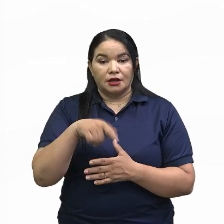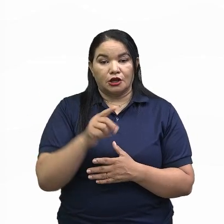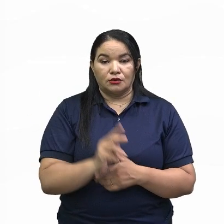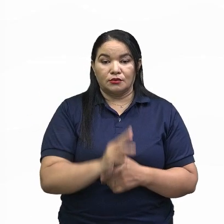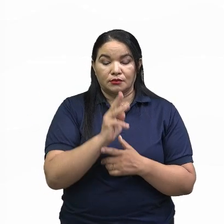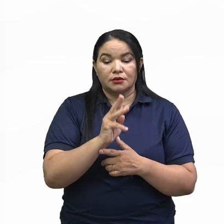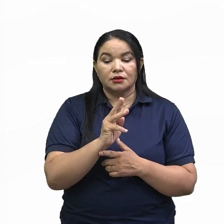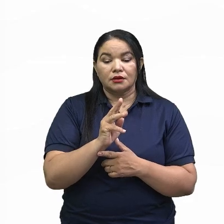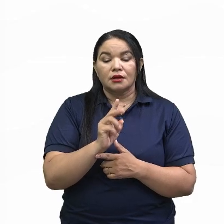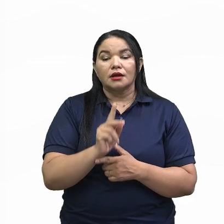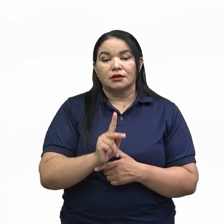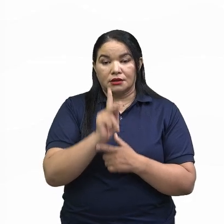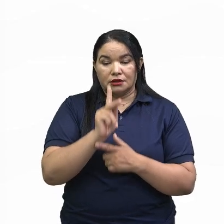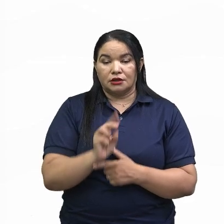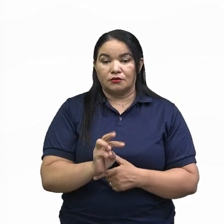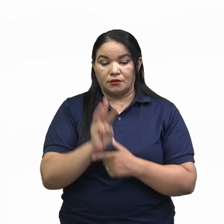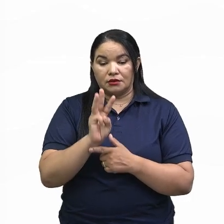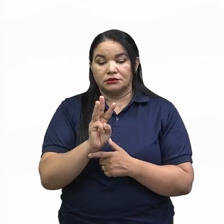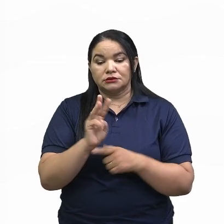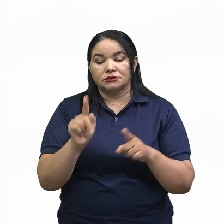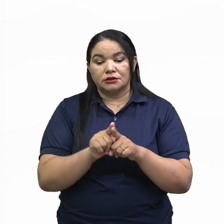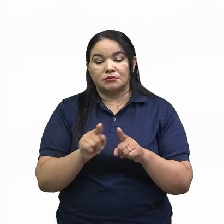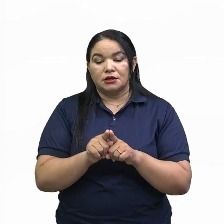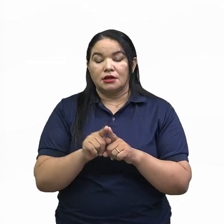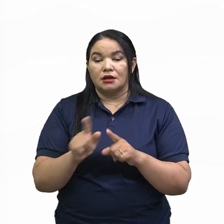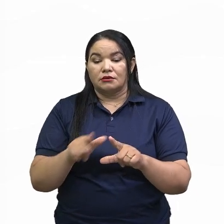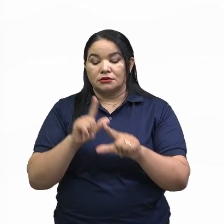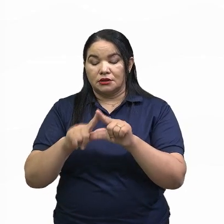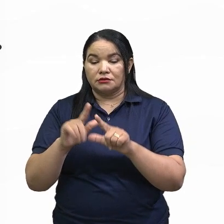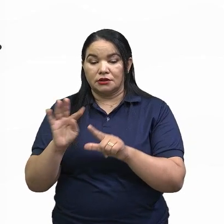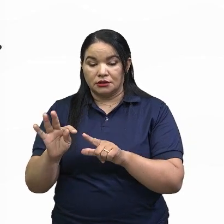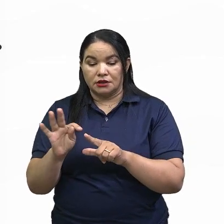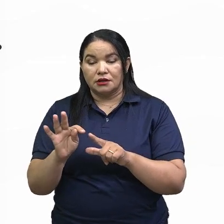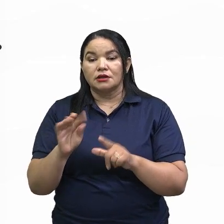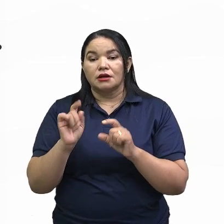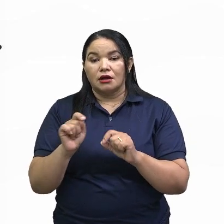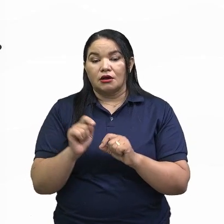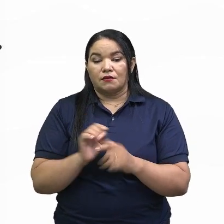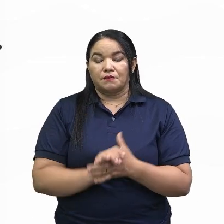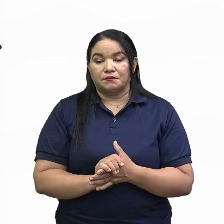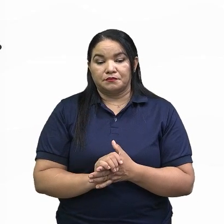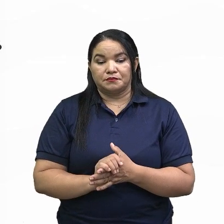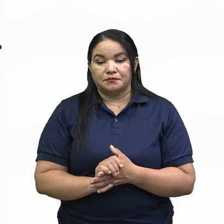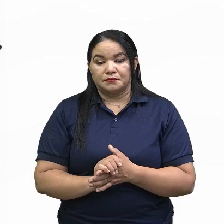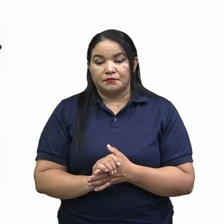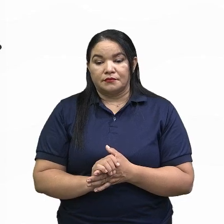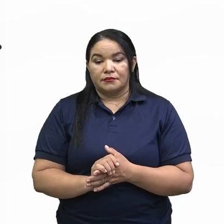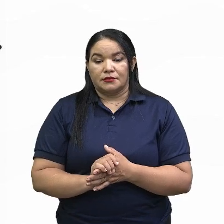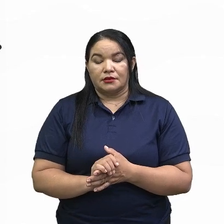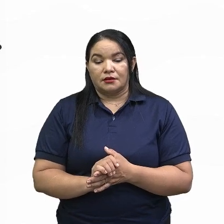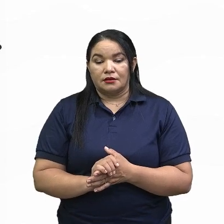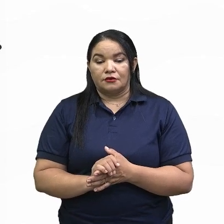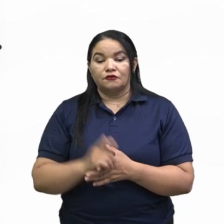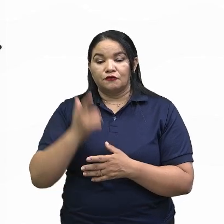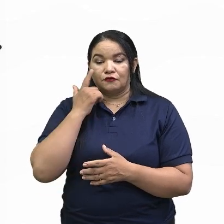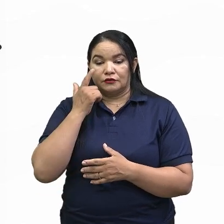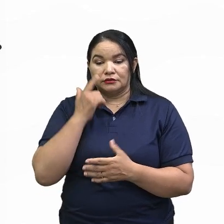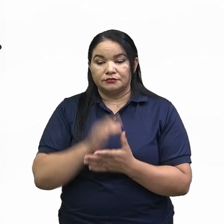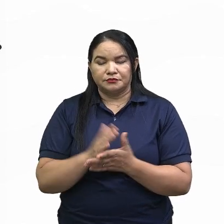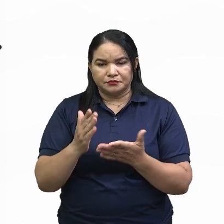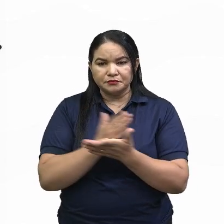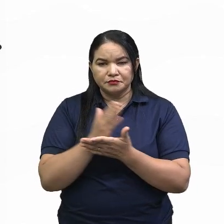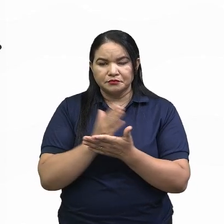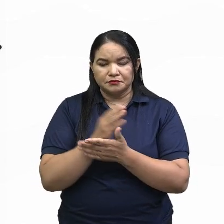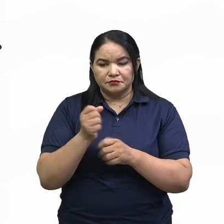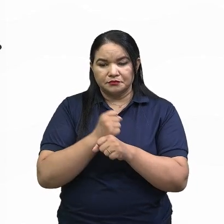e ΔT é o intervalo de tempo em horas. Um exemplo para esse cálculo, pessoal, nós temos aqui, ó, há alguns anos a